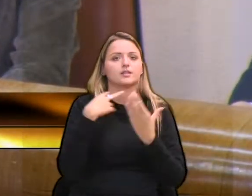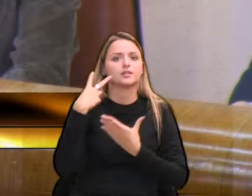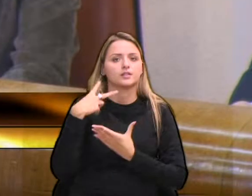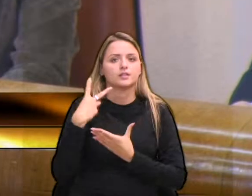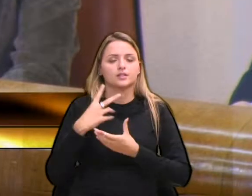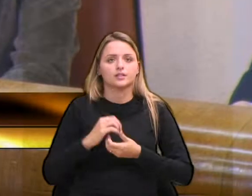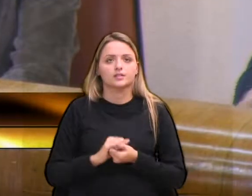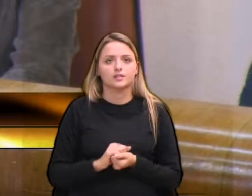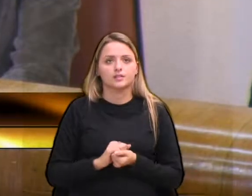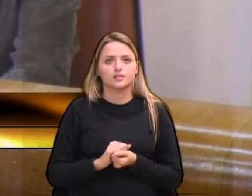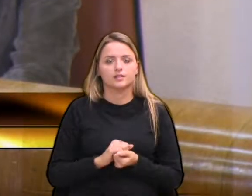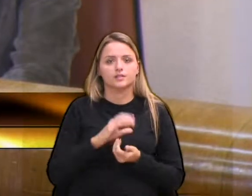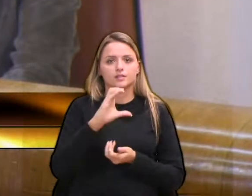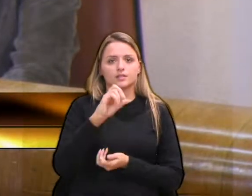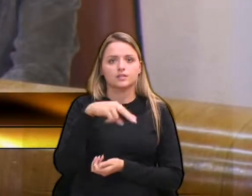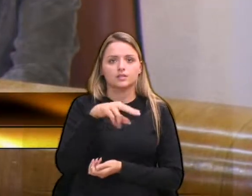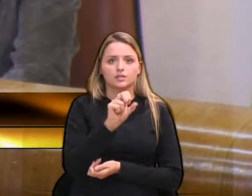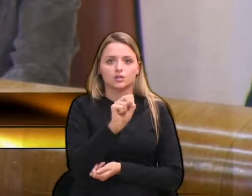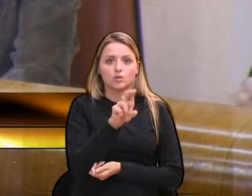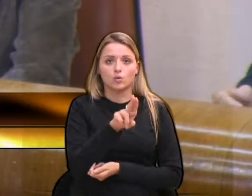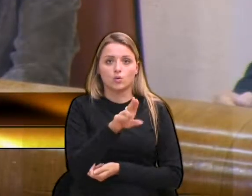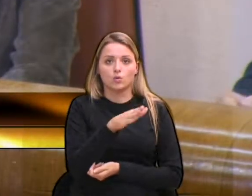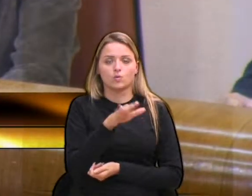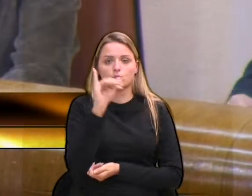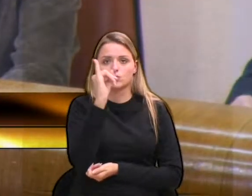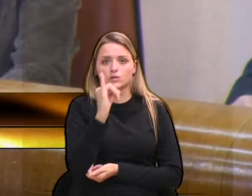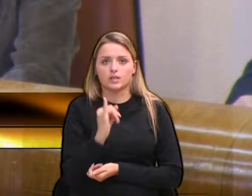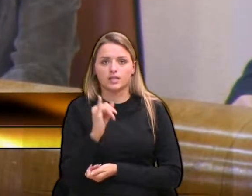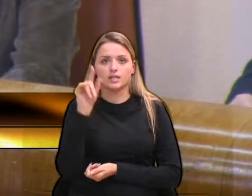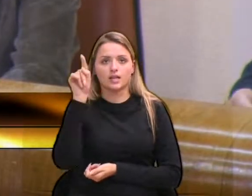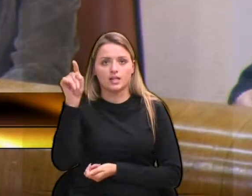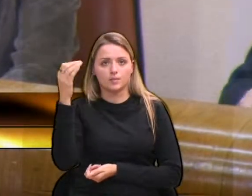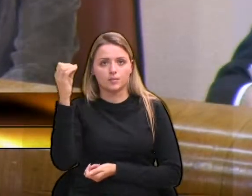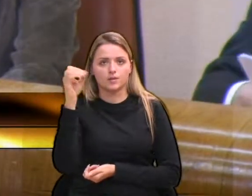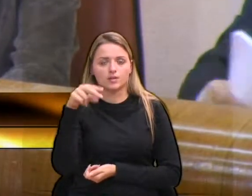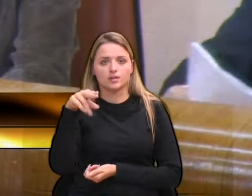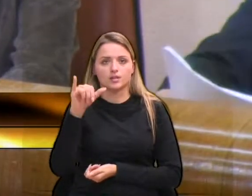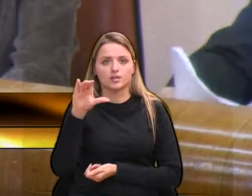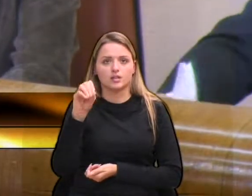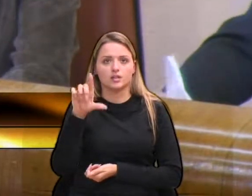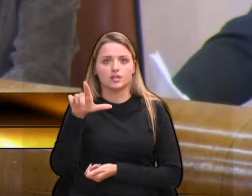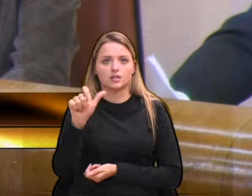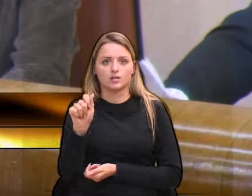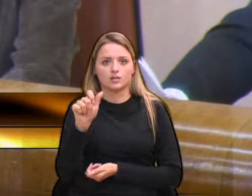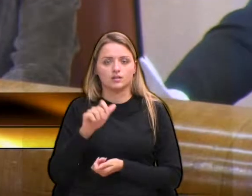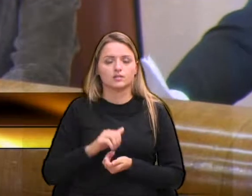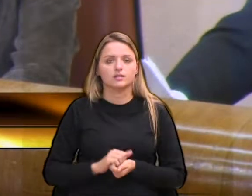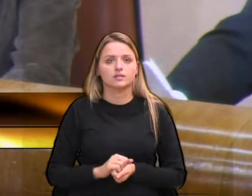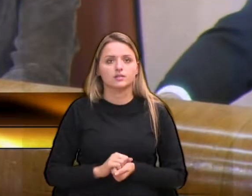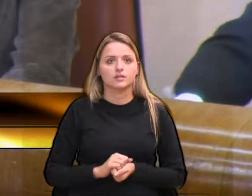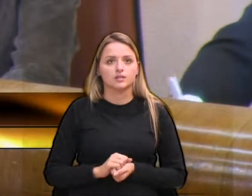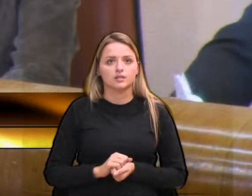legislativo. Cônsul Geral da Itália, em Porto Alegre, senhor Nicola Occhipinti.